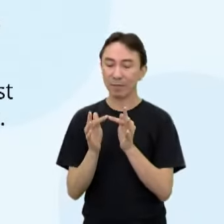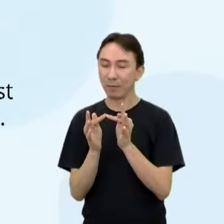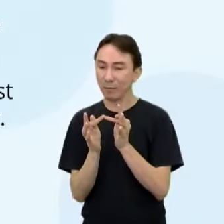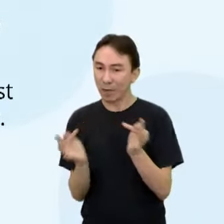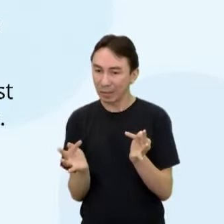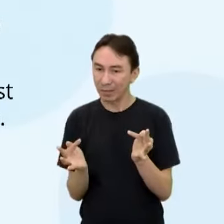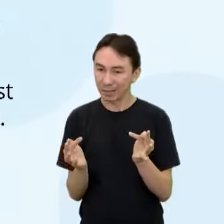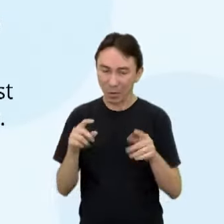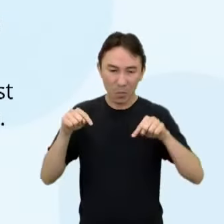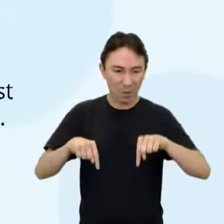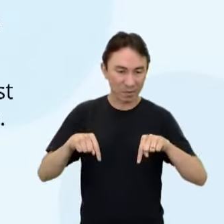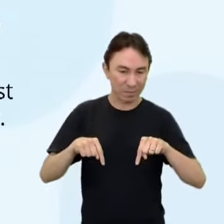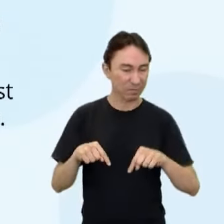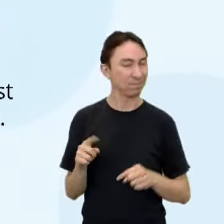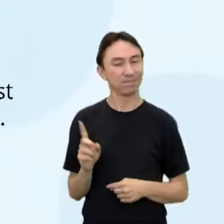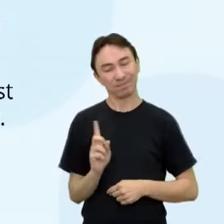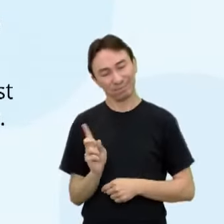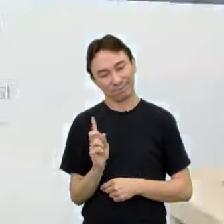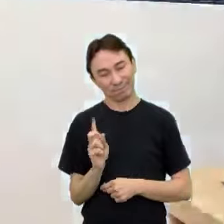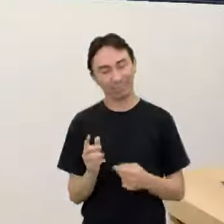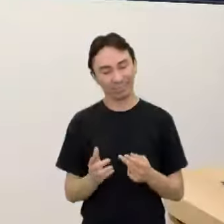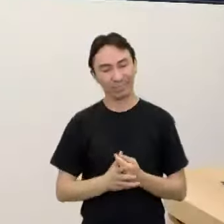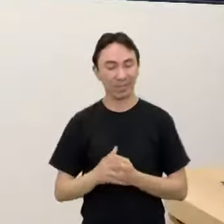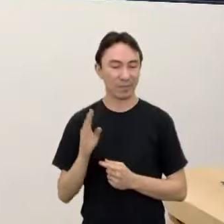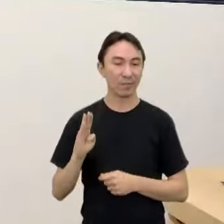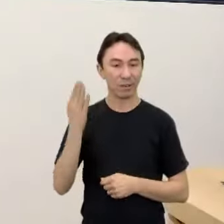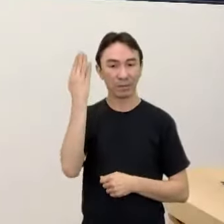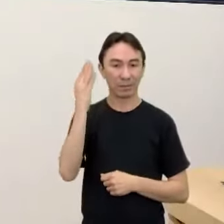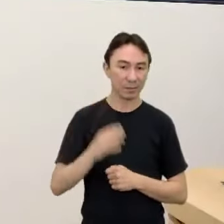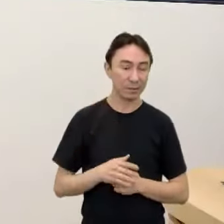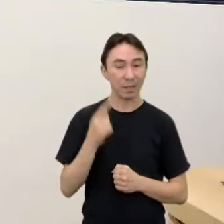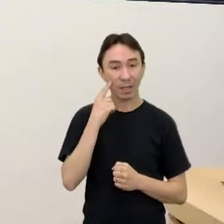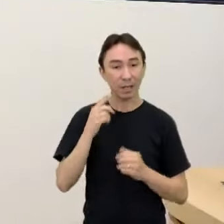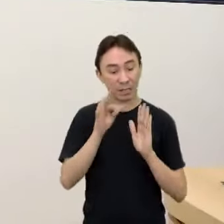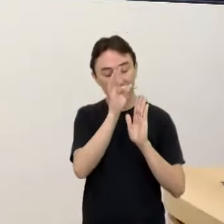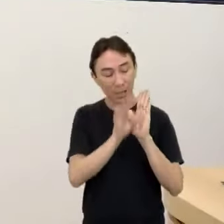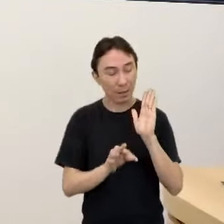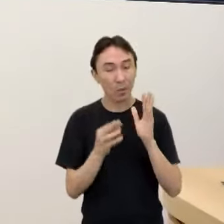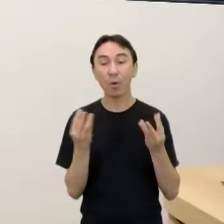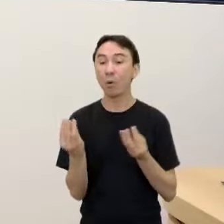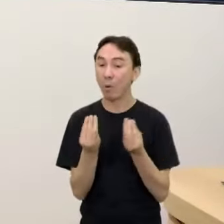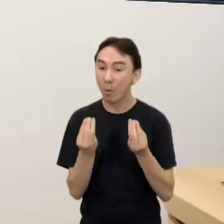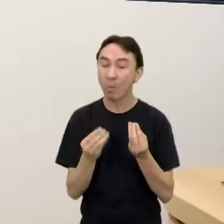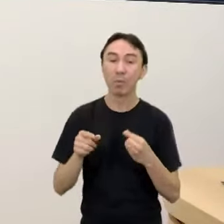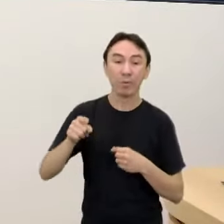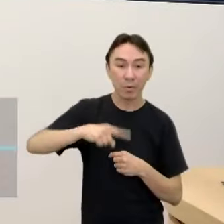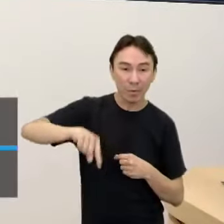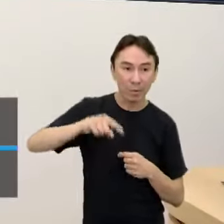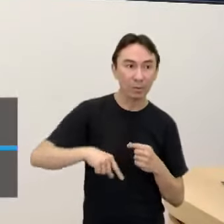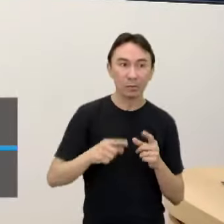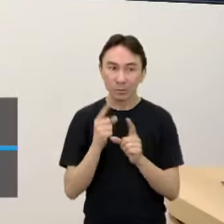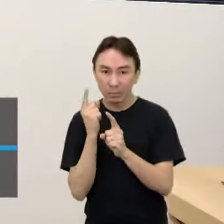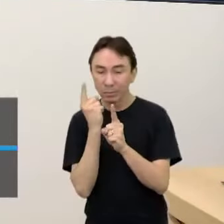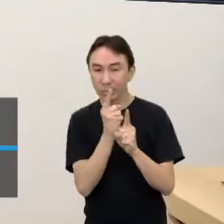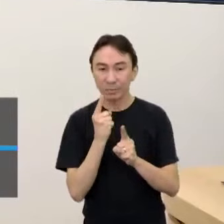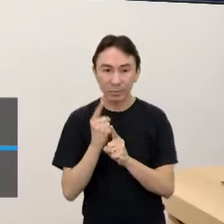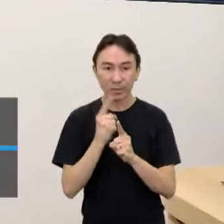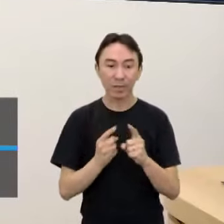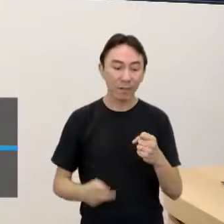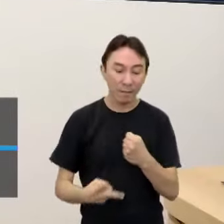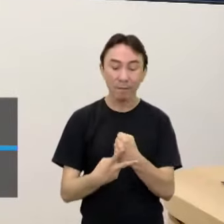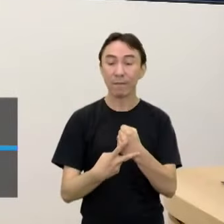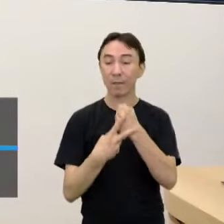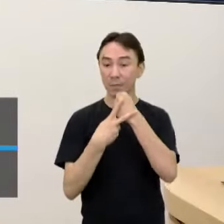is false. Ok? Então, é isso que a gente tinha que ver aí sobre esse texto e como trabalhar, né, o reconhecimento da voz